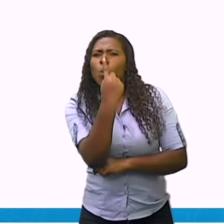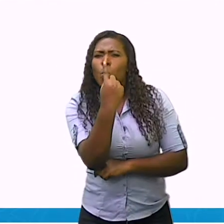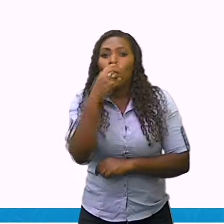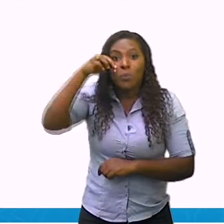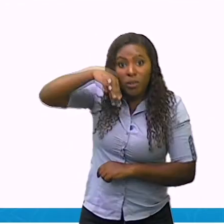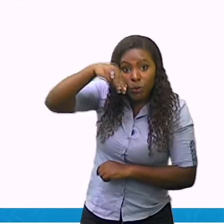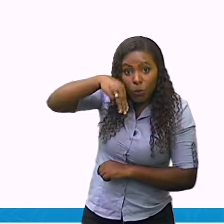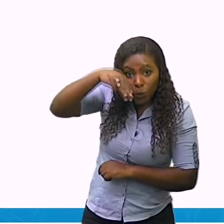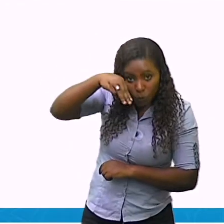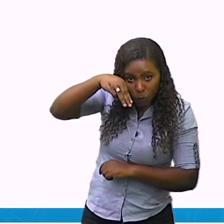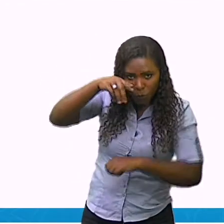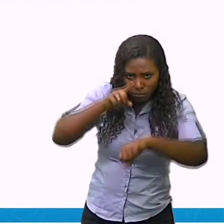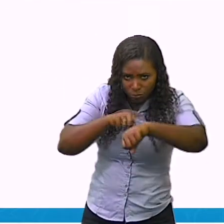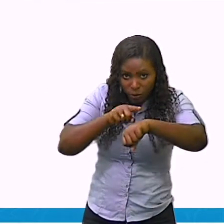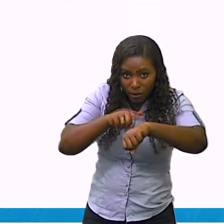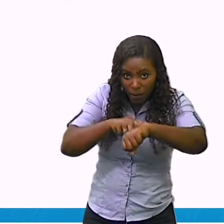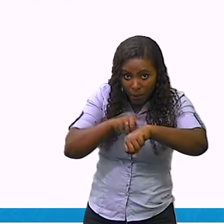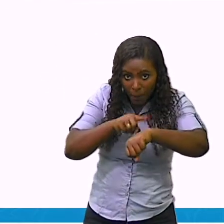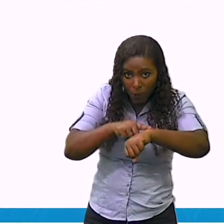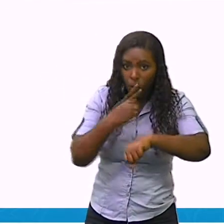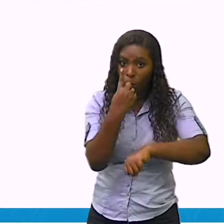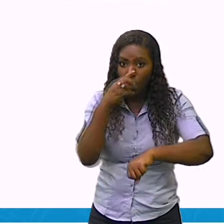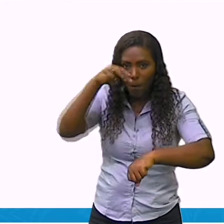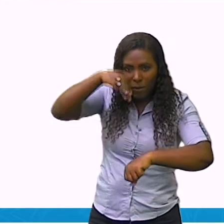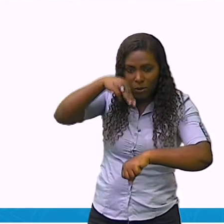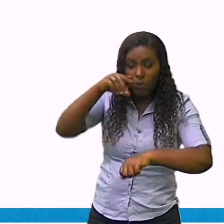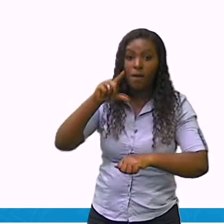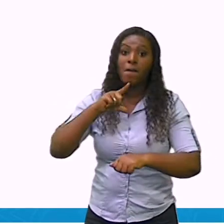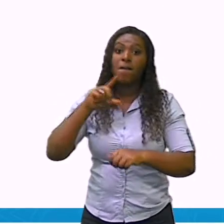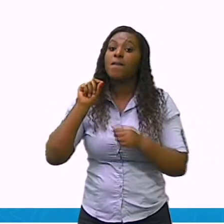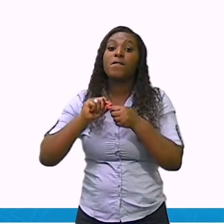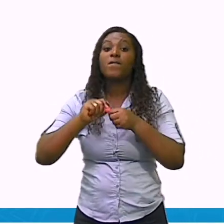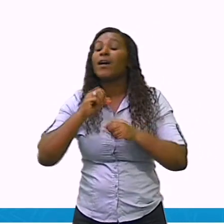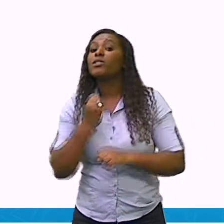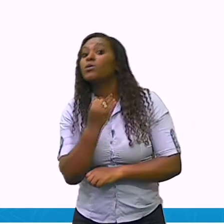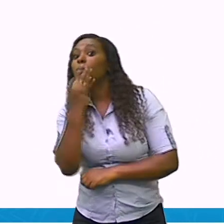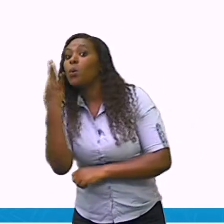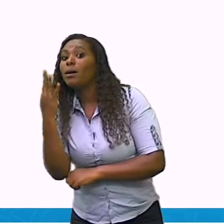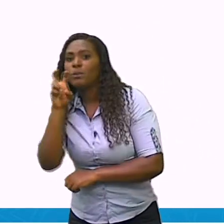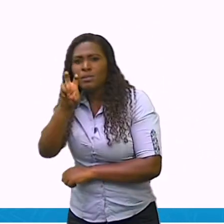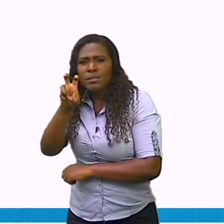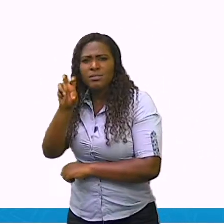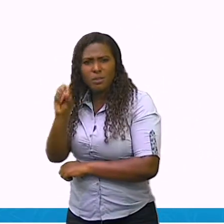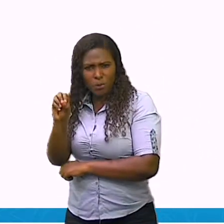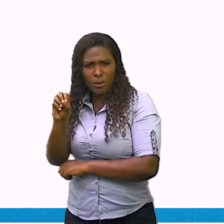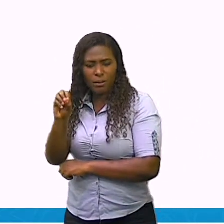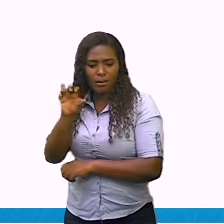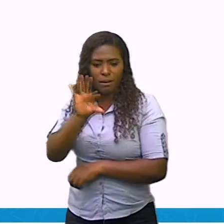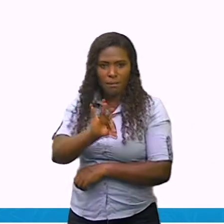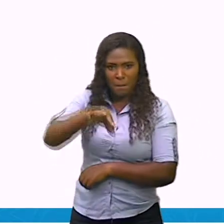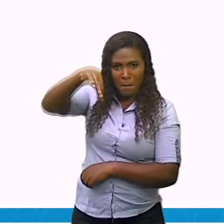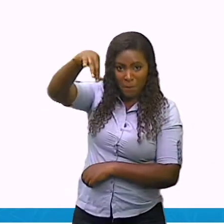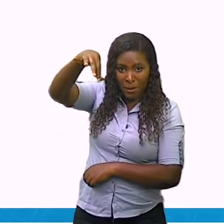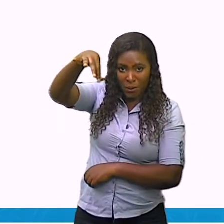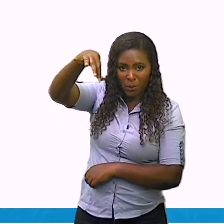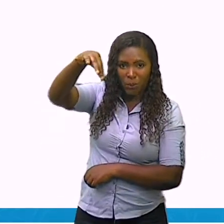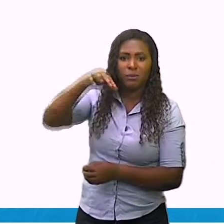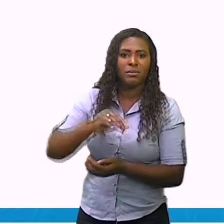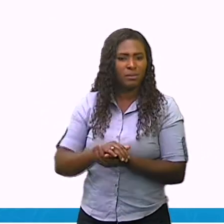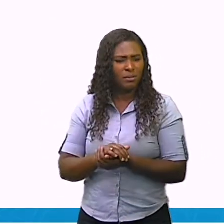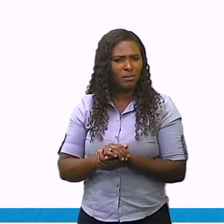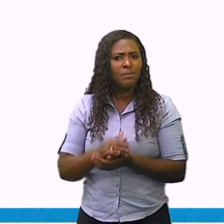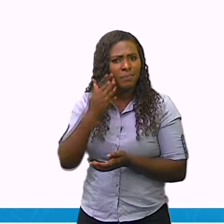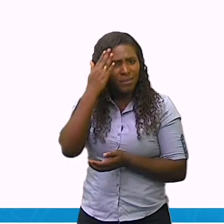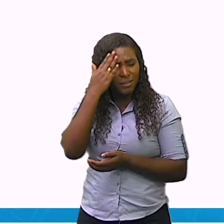50 pacotes a cada minuto. Então, o que nós